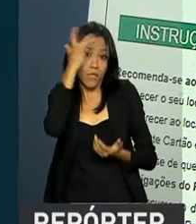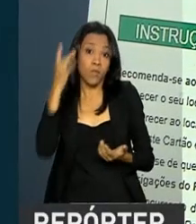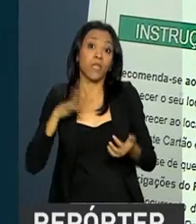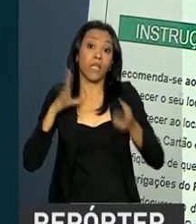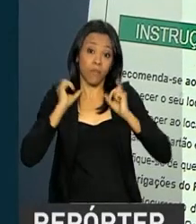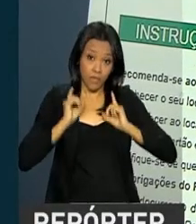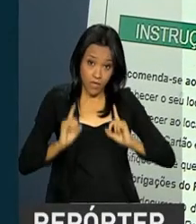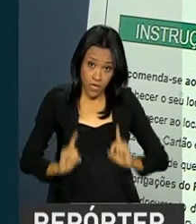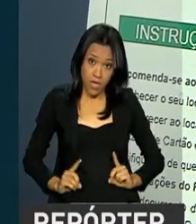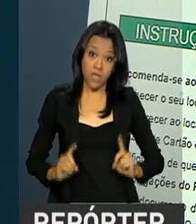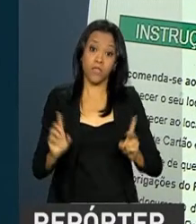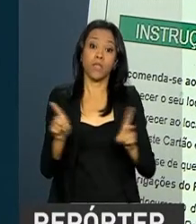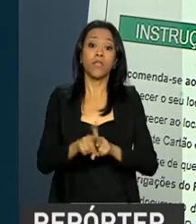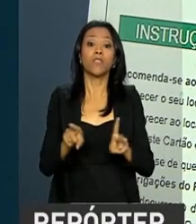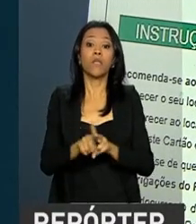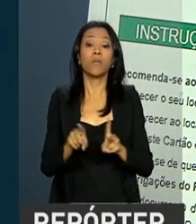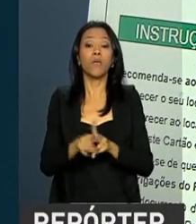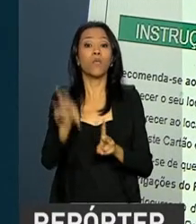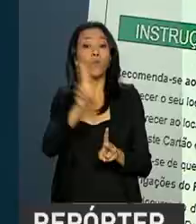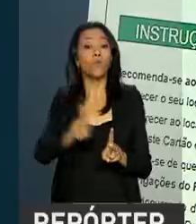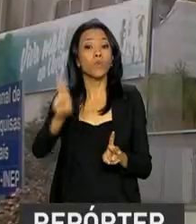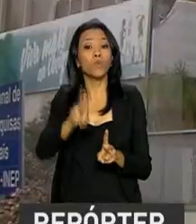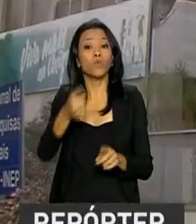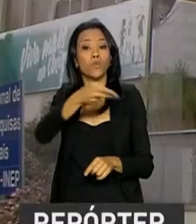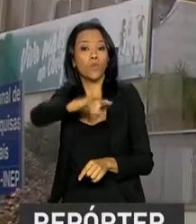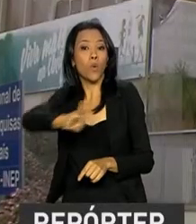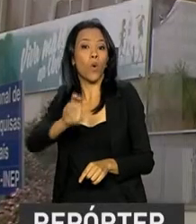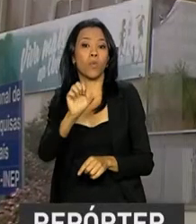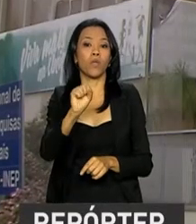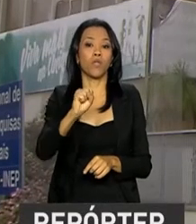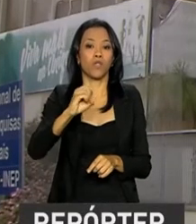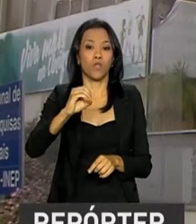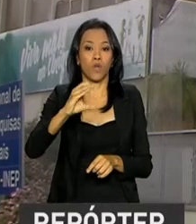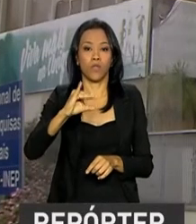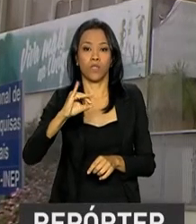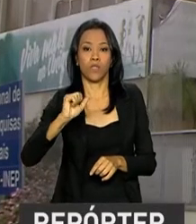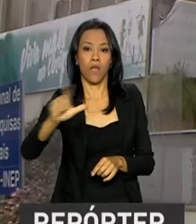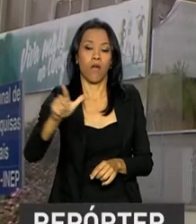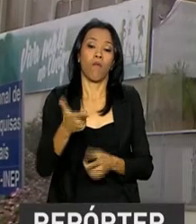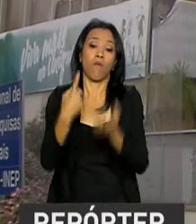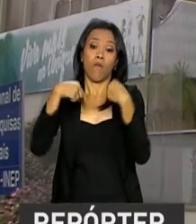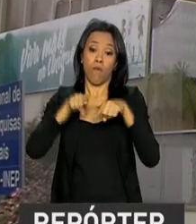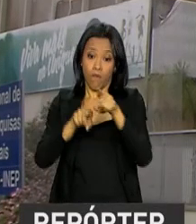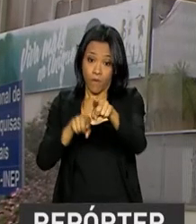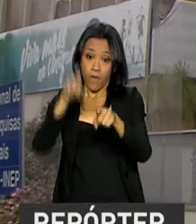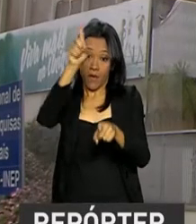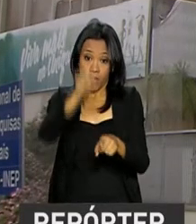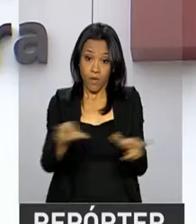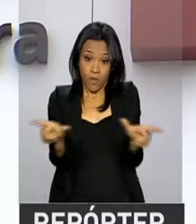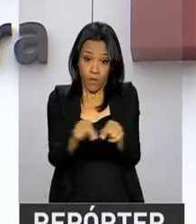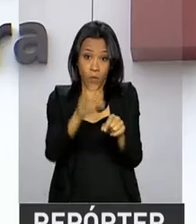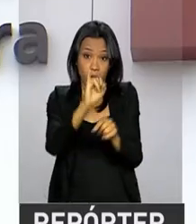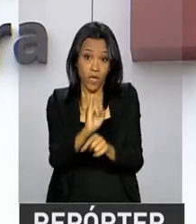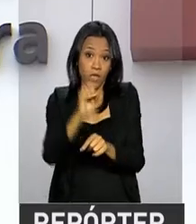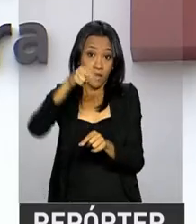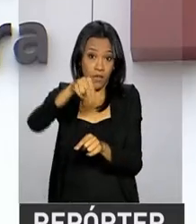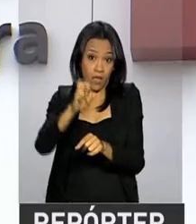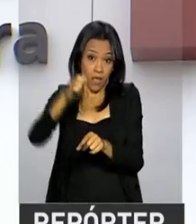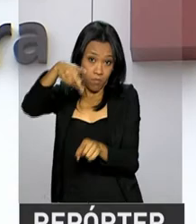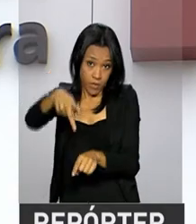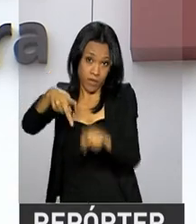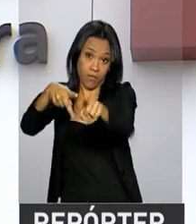deficiência e de uso do nome social o instituto nacional de estudos e pesquisas educacionais anísio teixeira